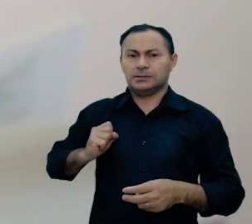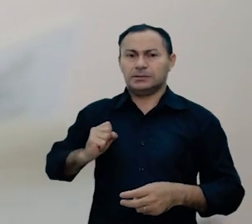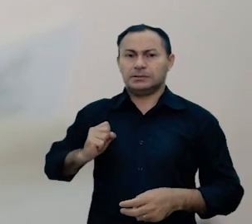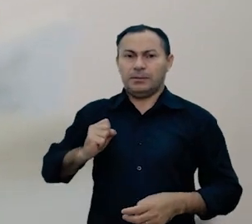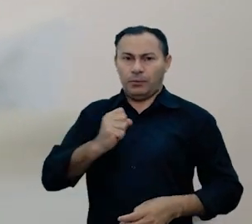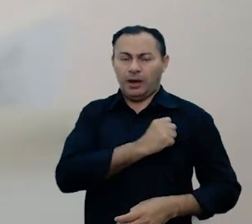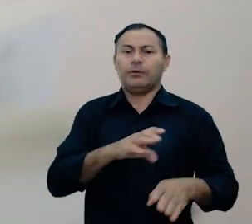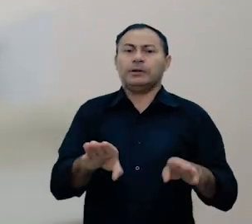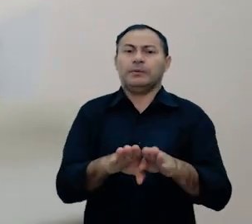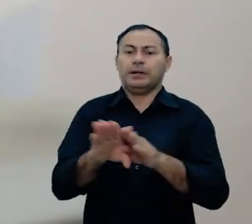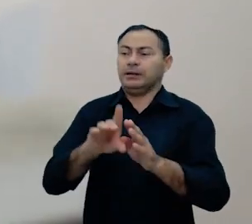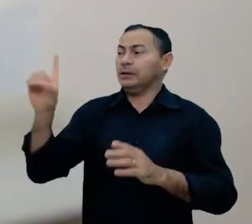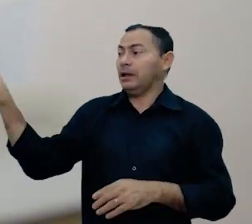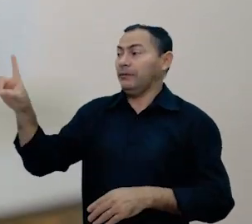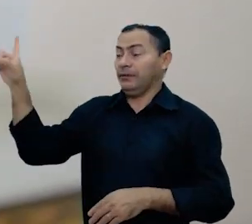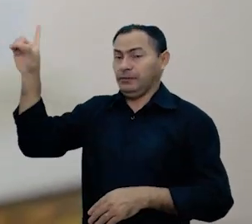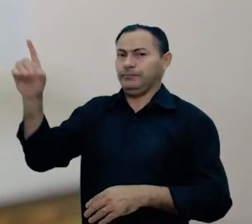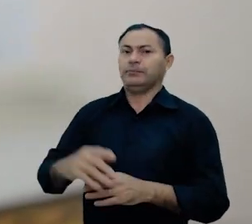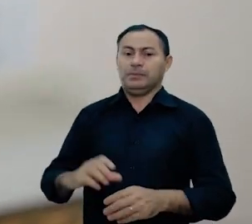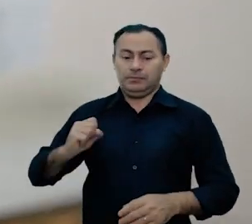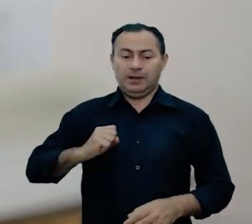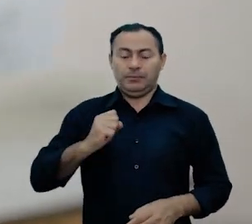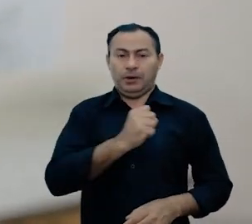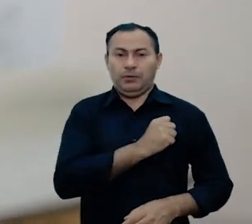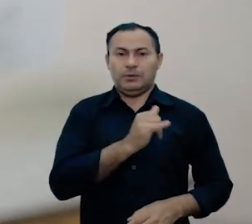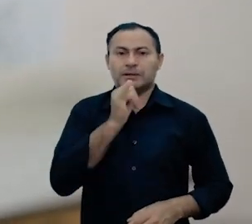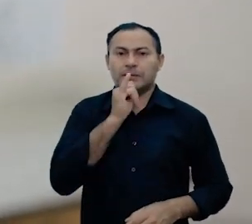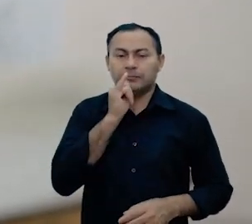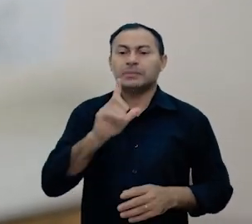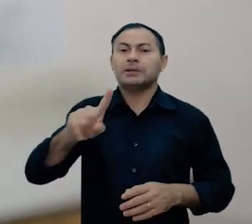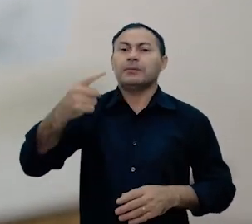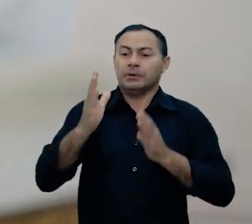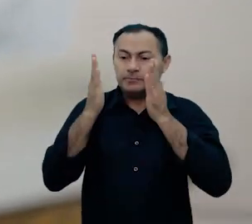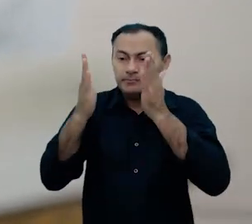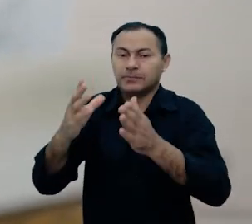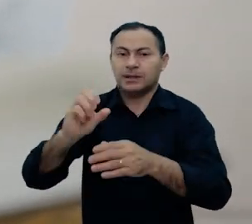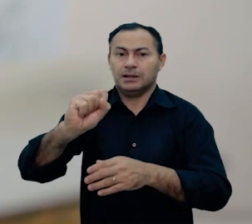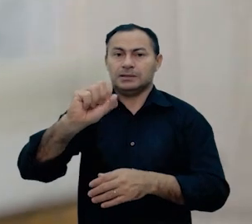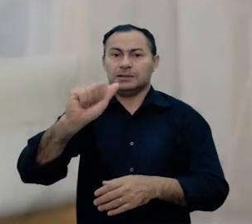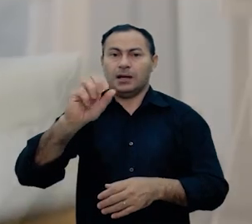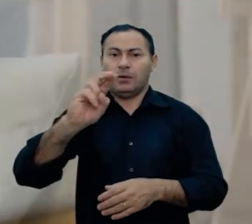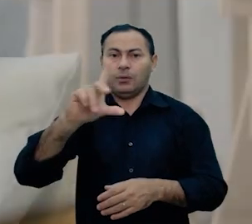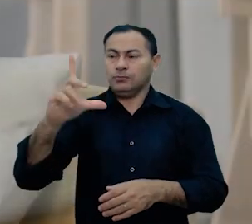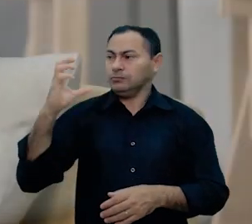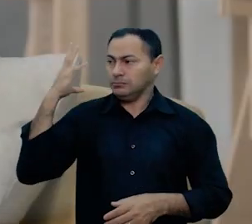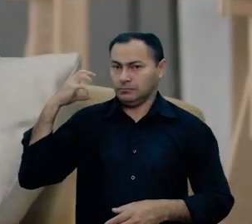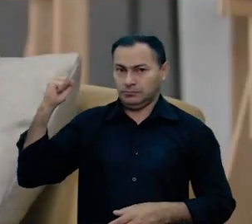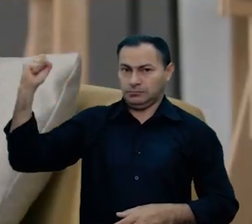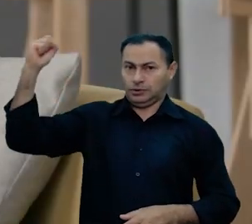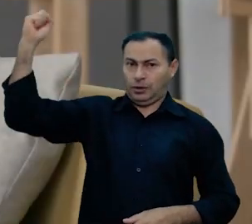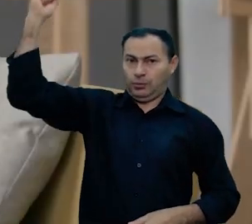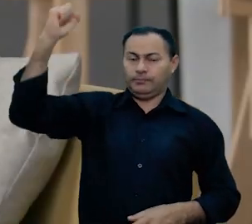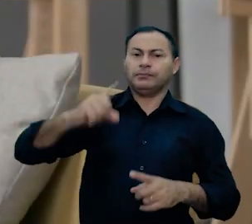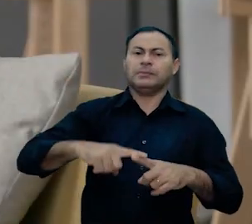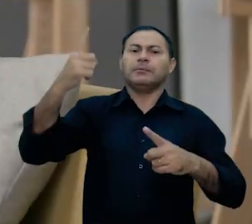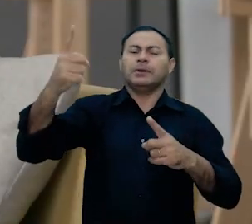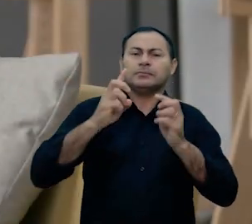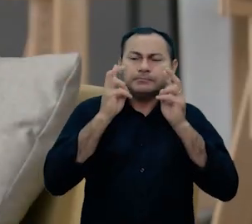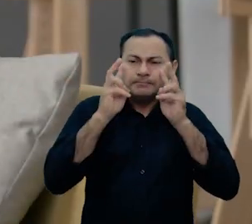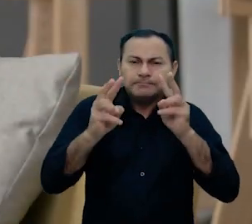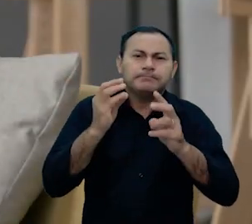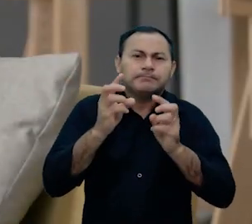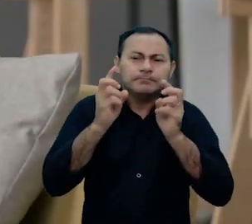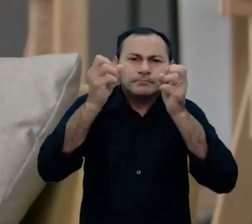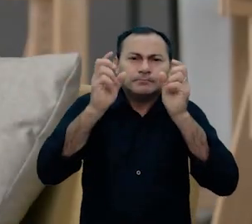Davi. Samuel é um grande exemplo. Depois focalize em Saul, porque ele é um importante alerta para nós. Depois preste